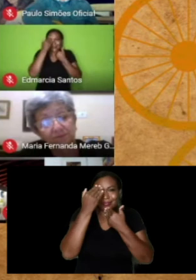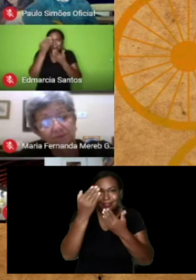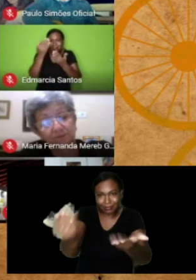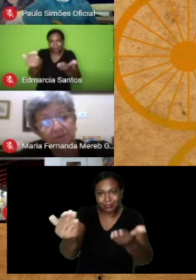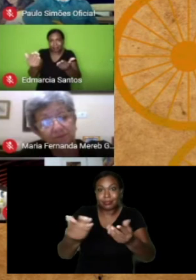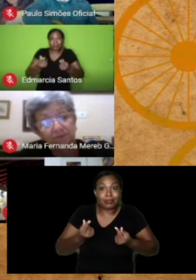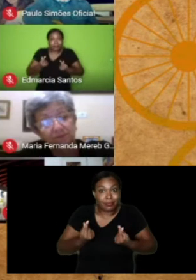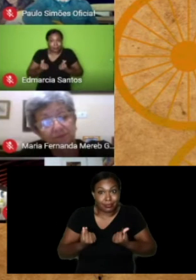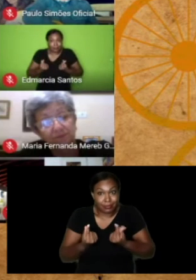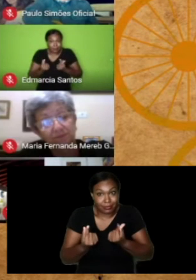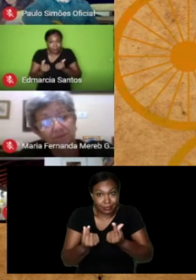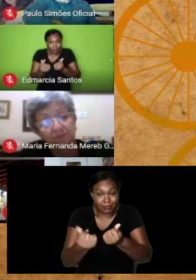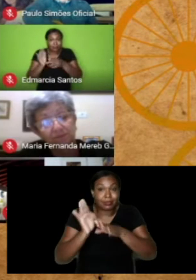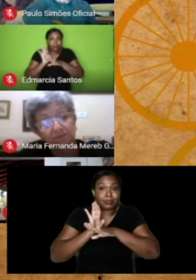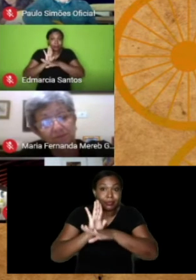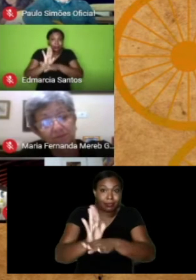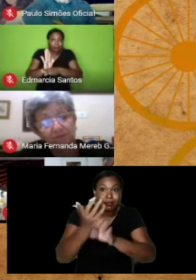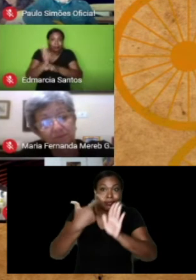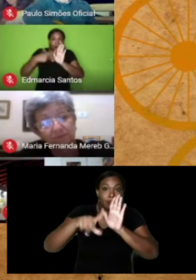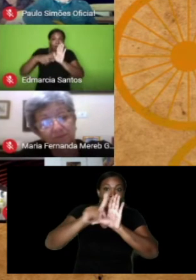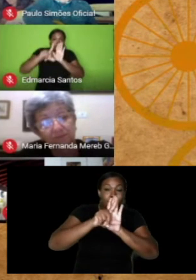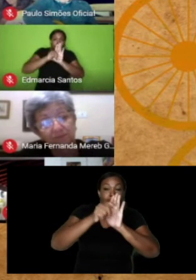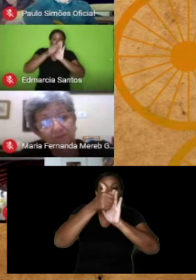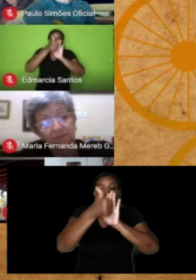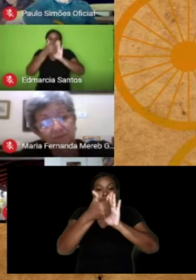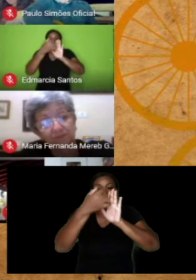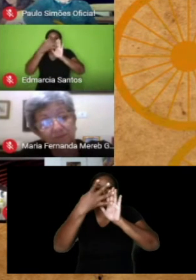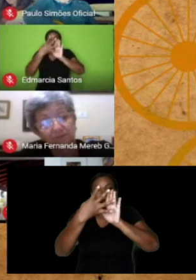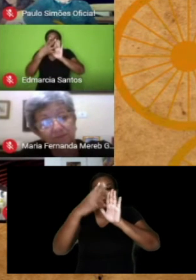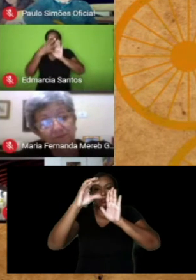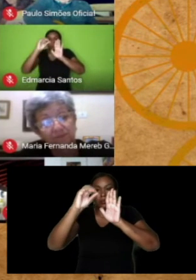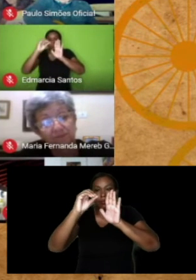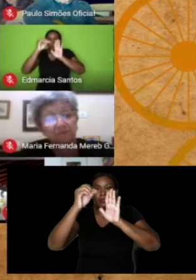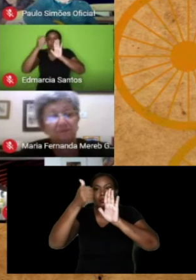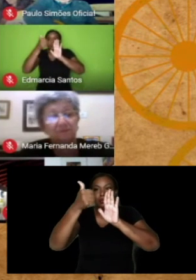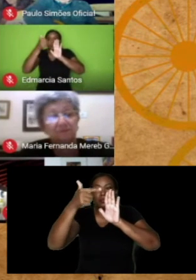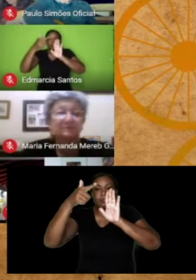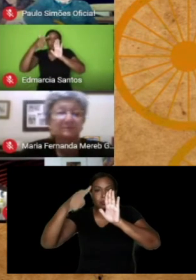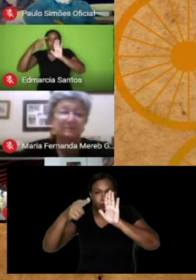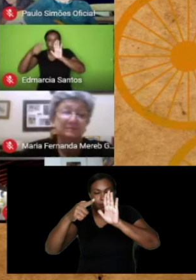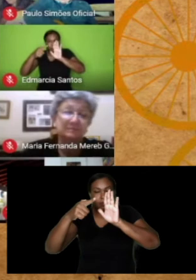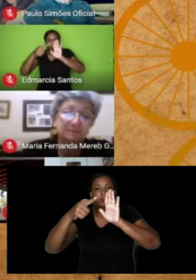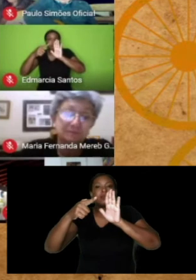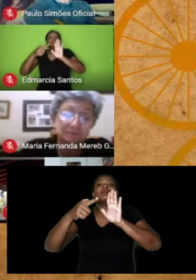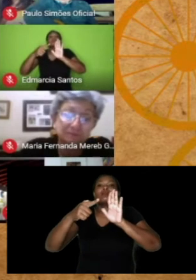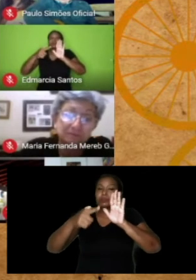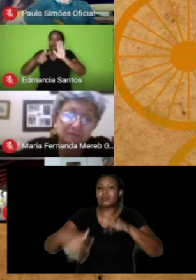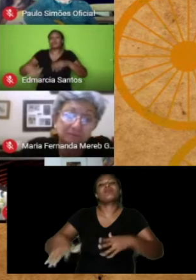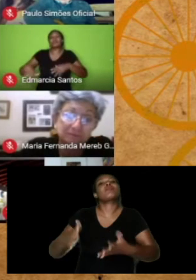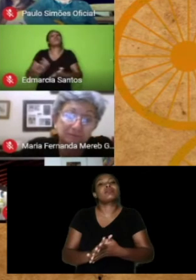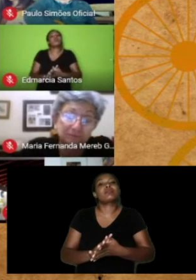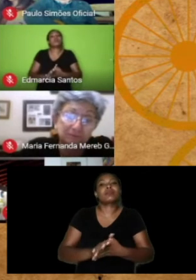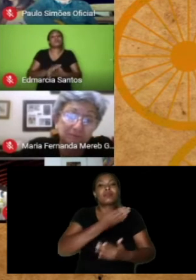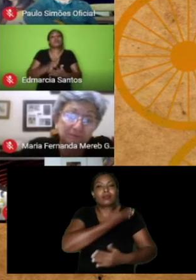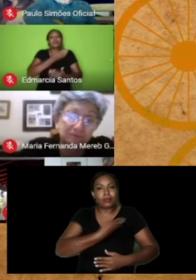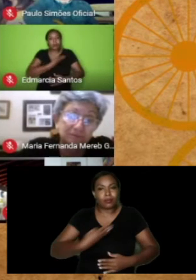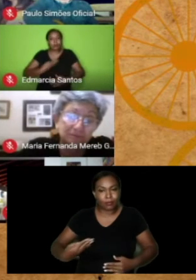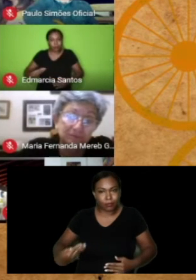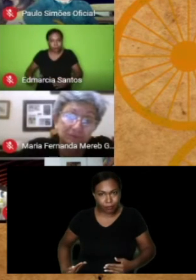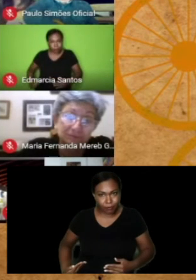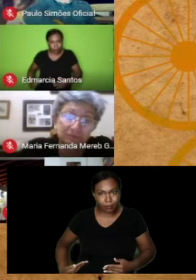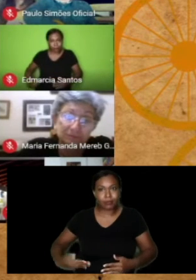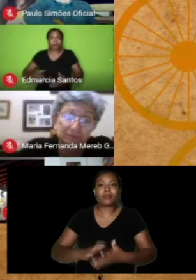Agradecemos os financiadores, a Lei 14.017, Aldir Blanc, ao Governo Federal e à